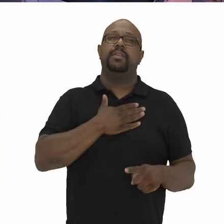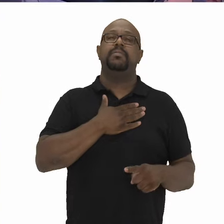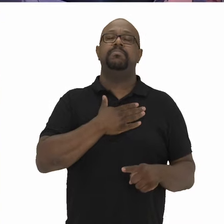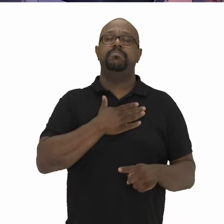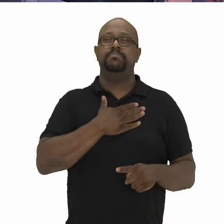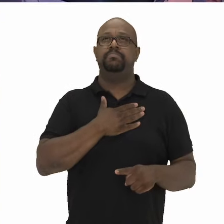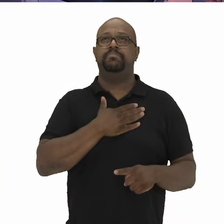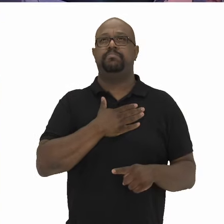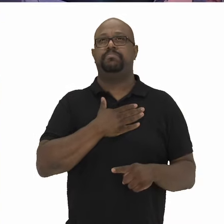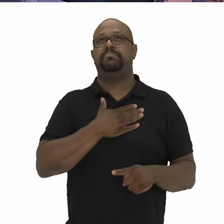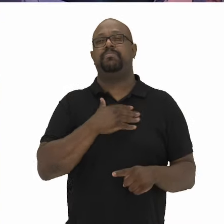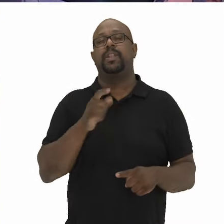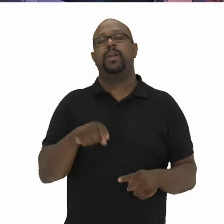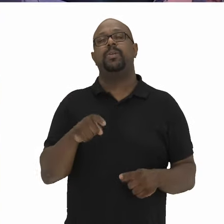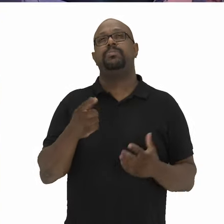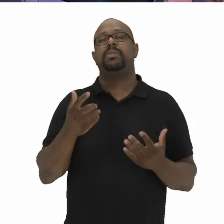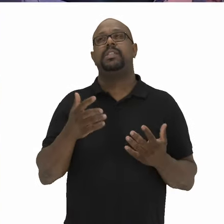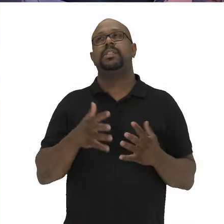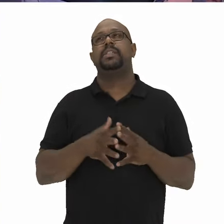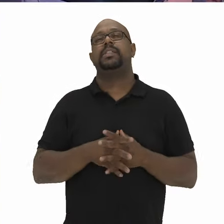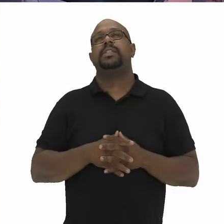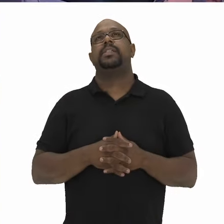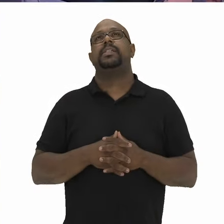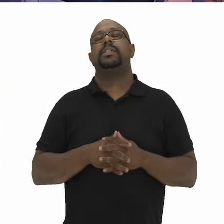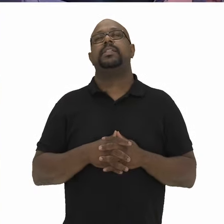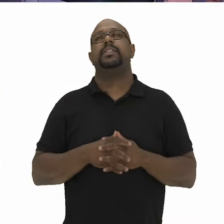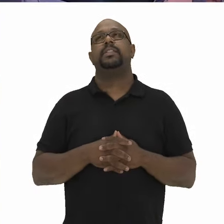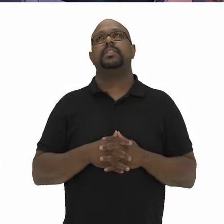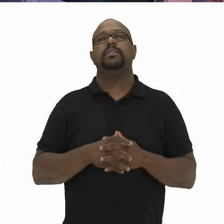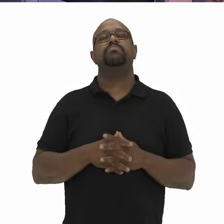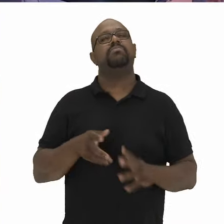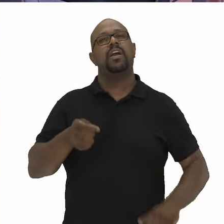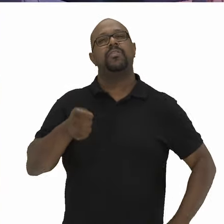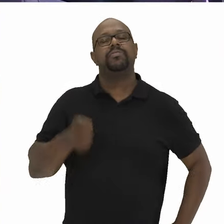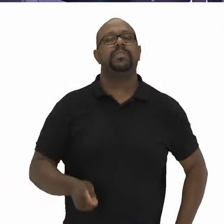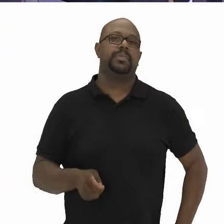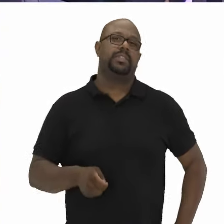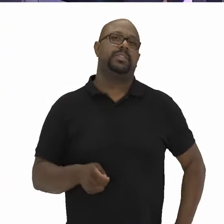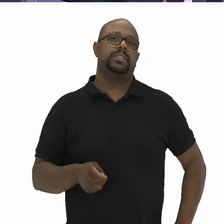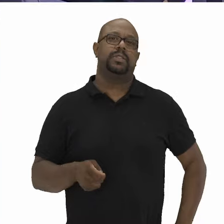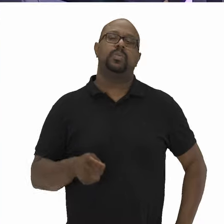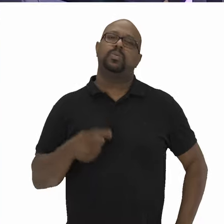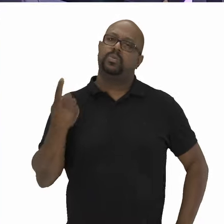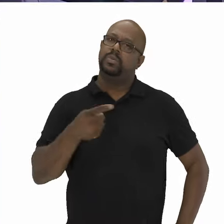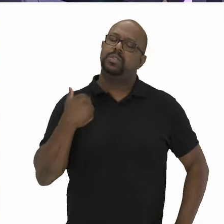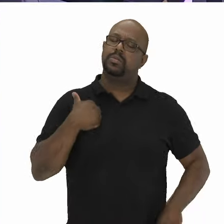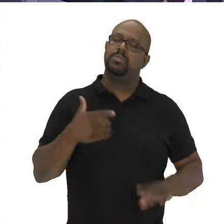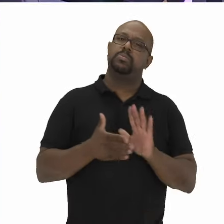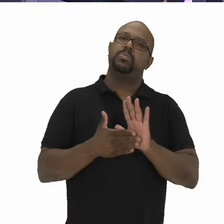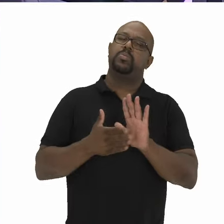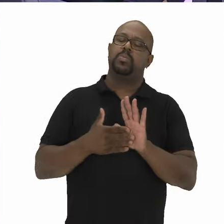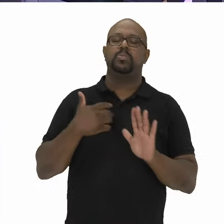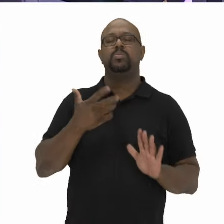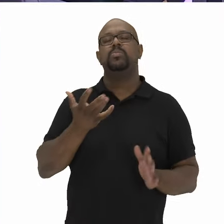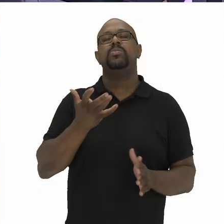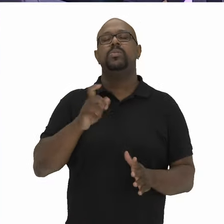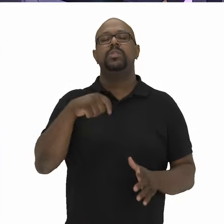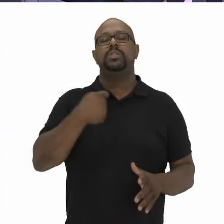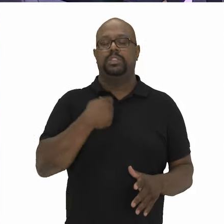para mim é uma é uma afirmação do que eu me